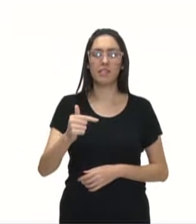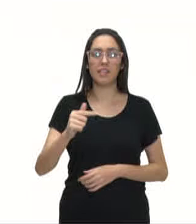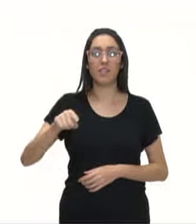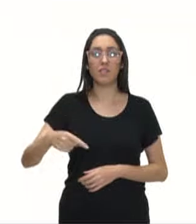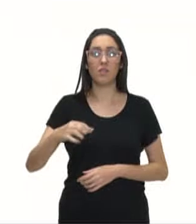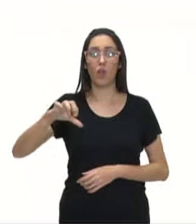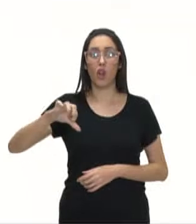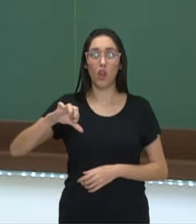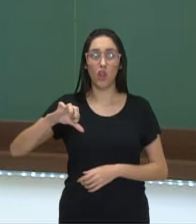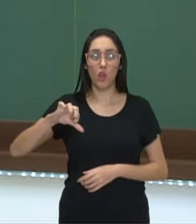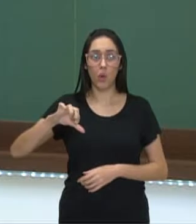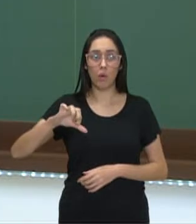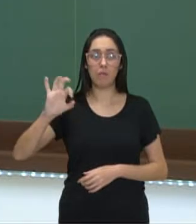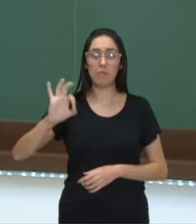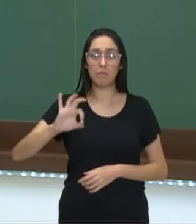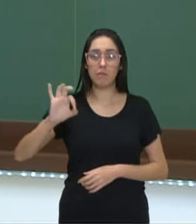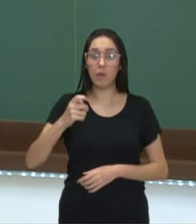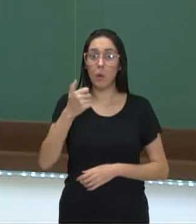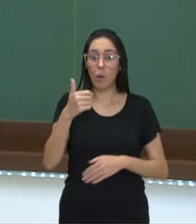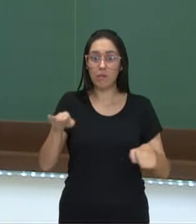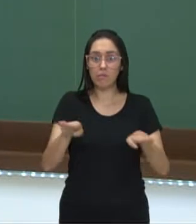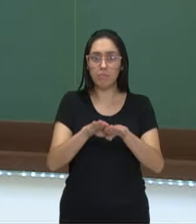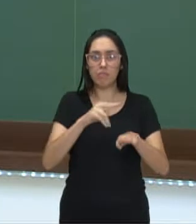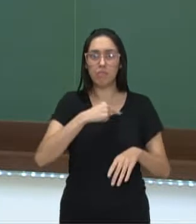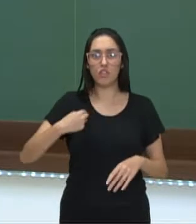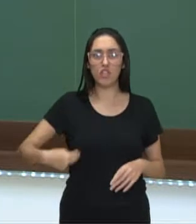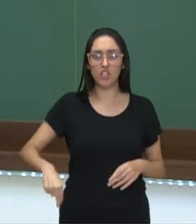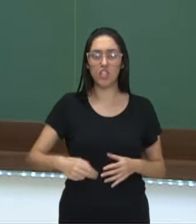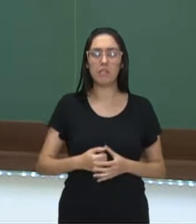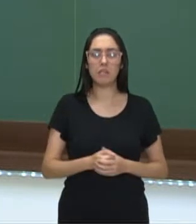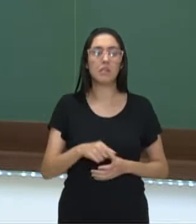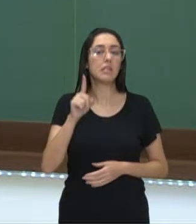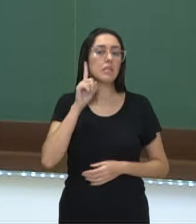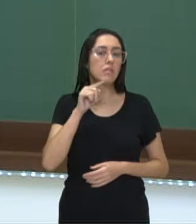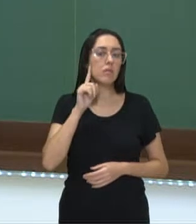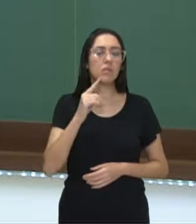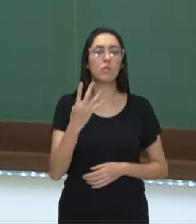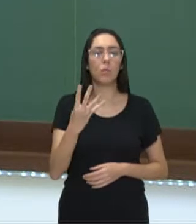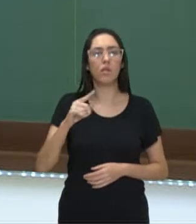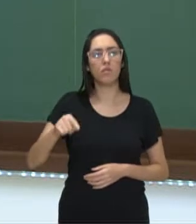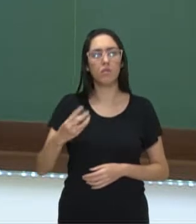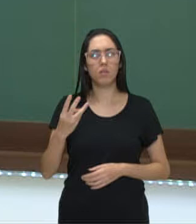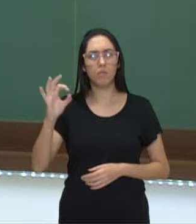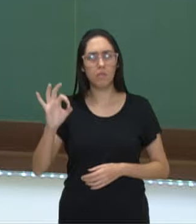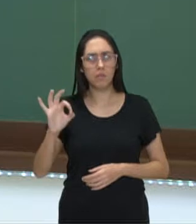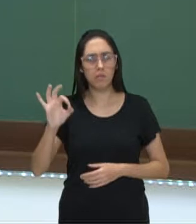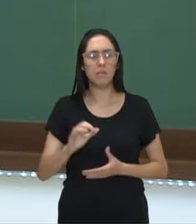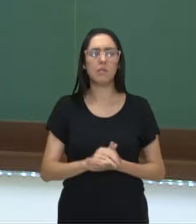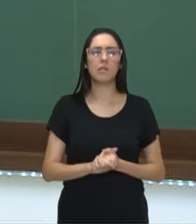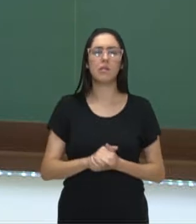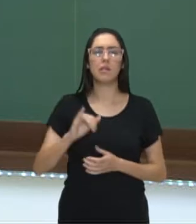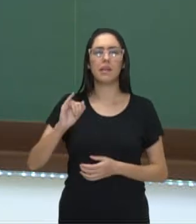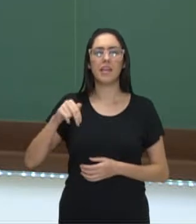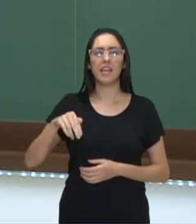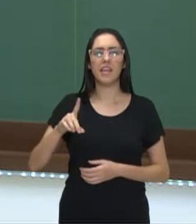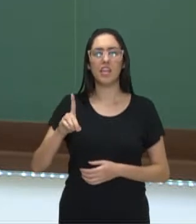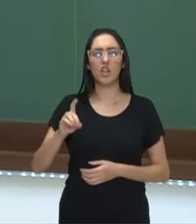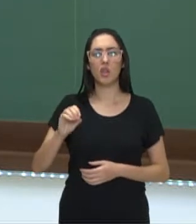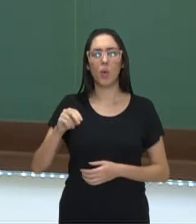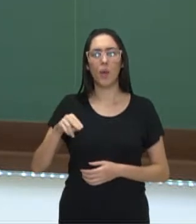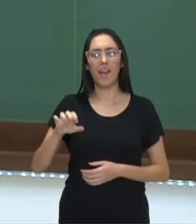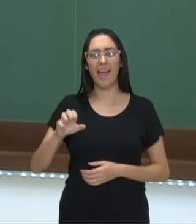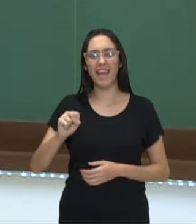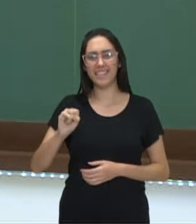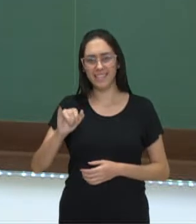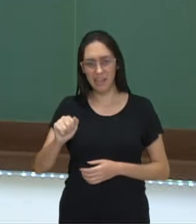17,9%, quase empatando com a China, gente. Estados Unidos, 4,3%. Indonésia, 3,5%. Ó nós aqui,